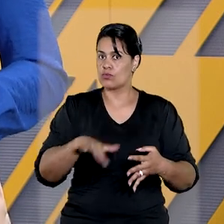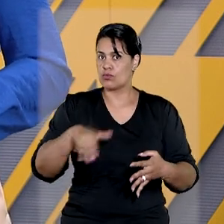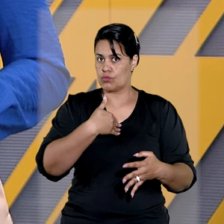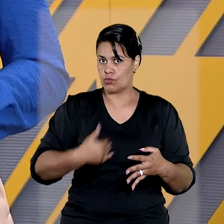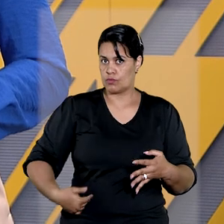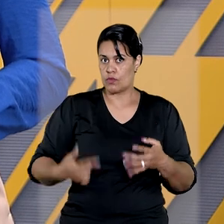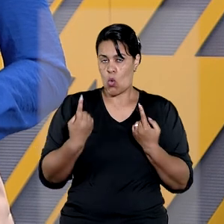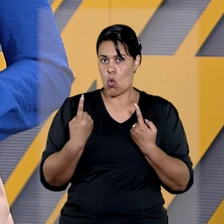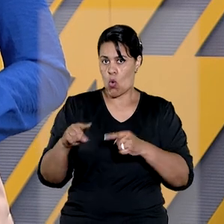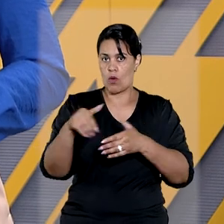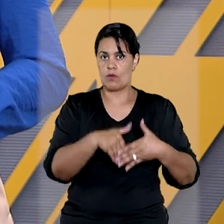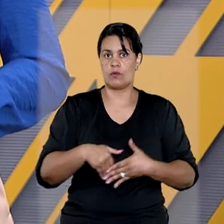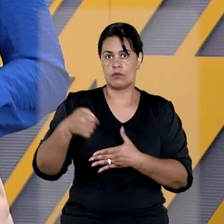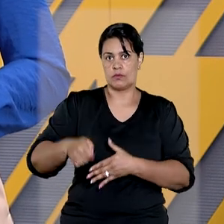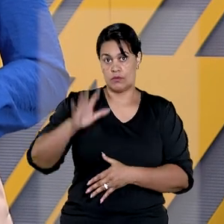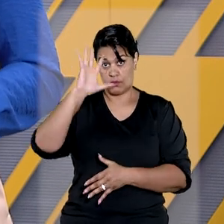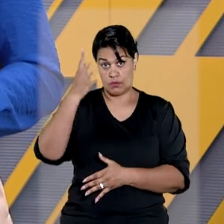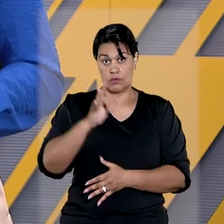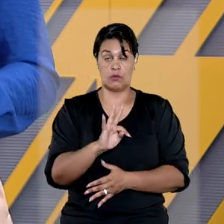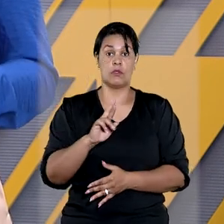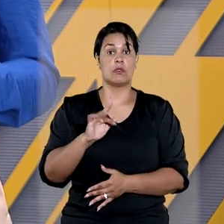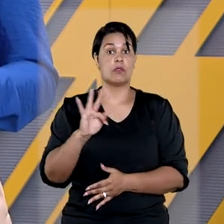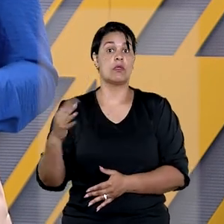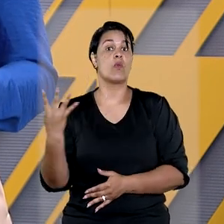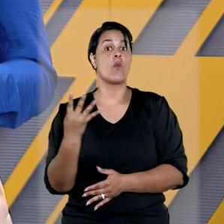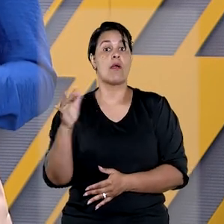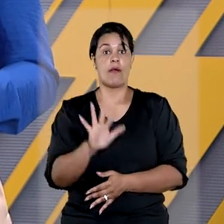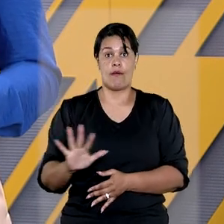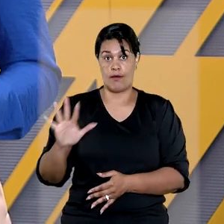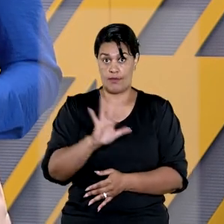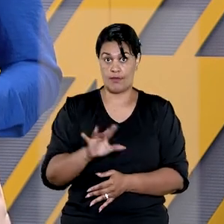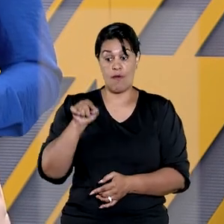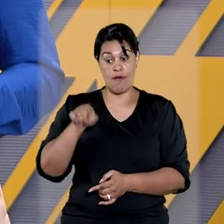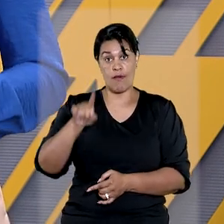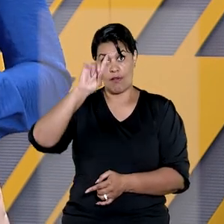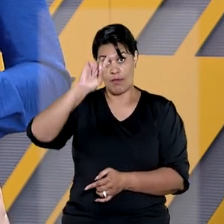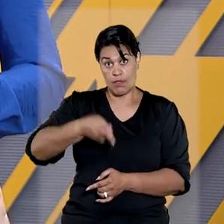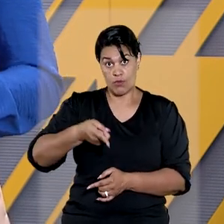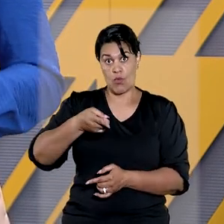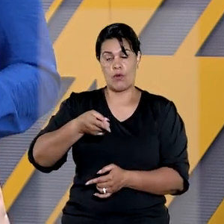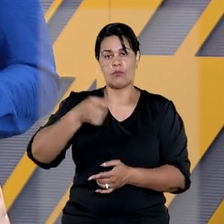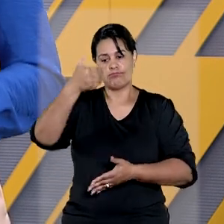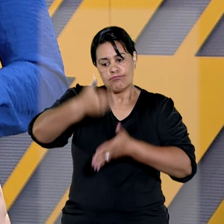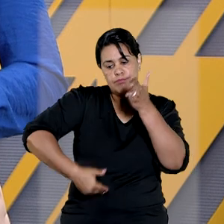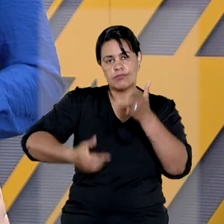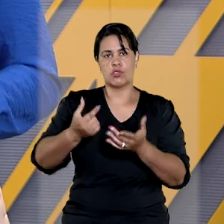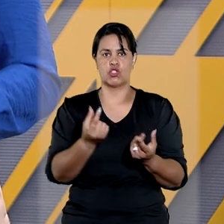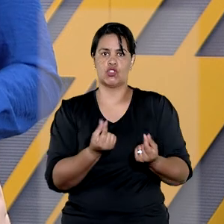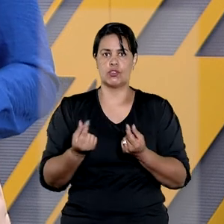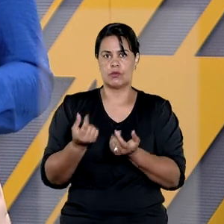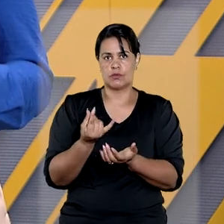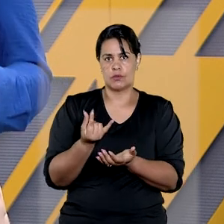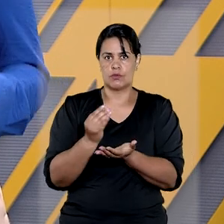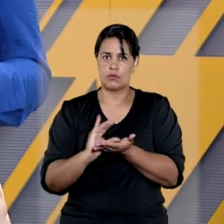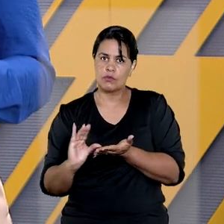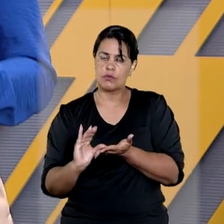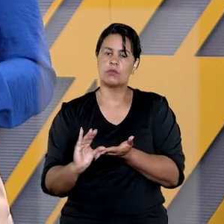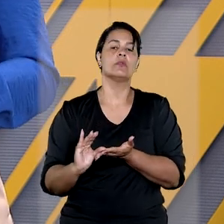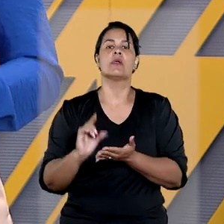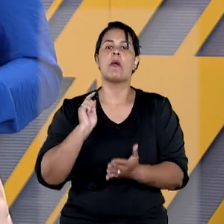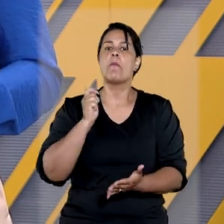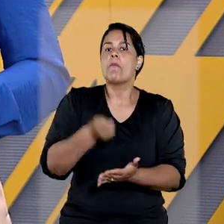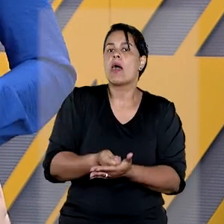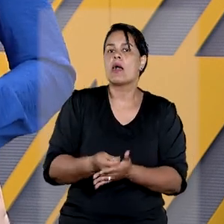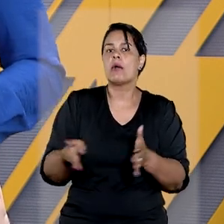do Tribunal Regional Federal da 4ª Região, que havia determinado abatimento do valor da indenização a ser paga